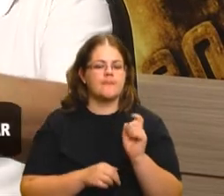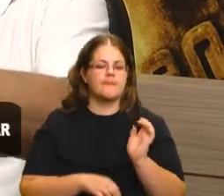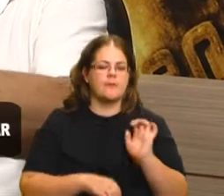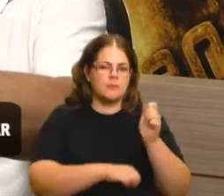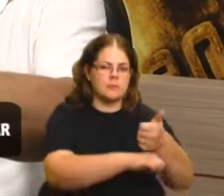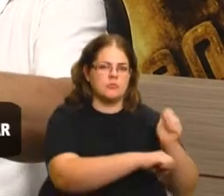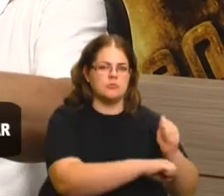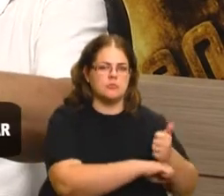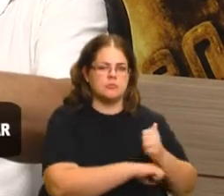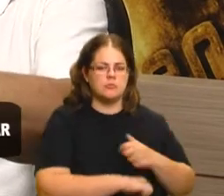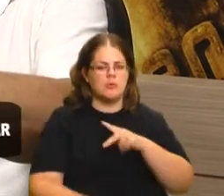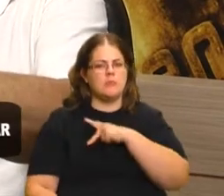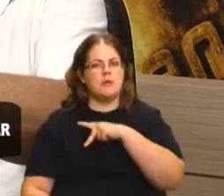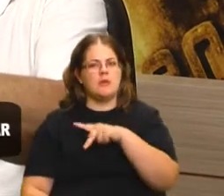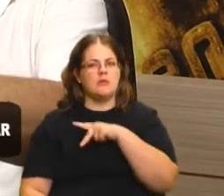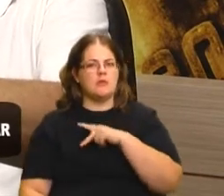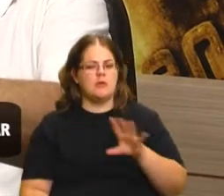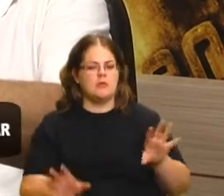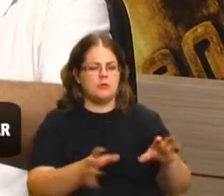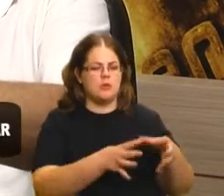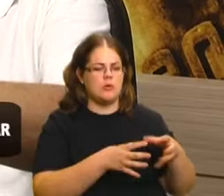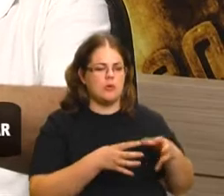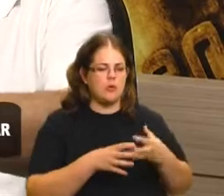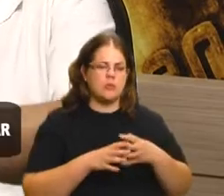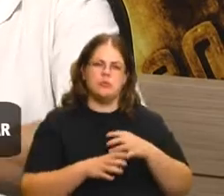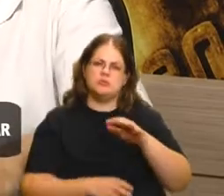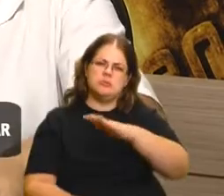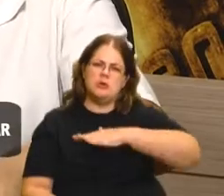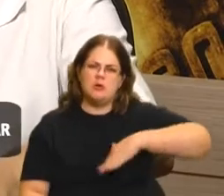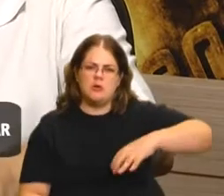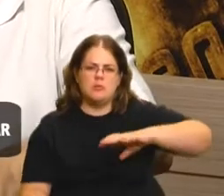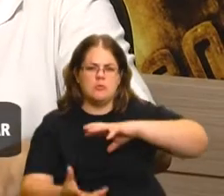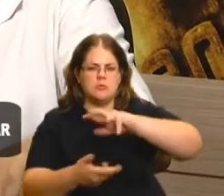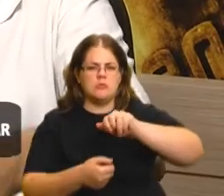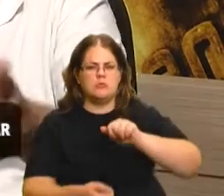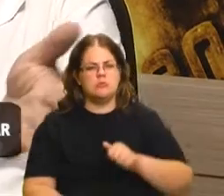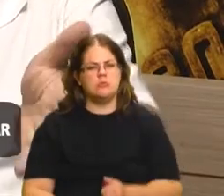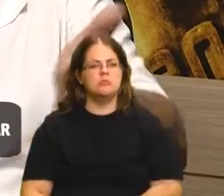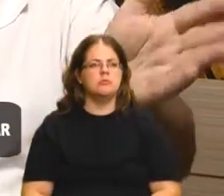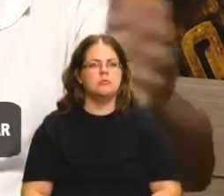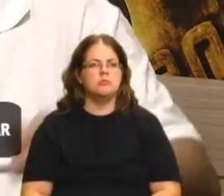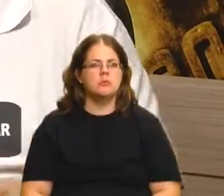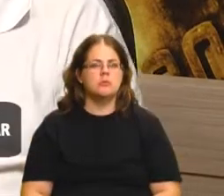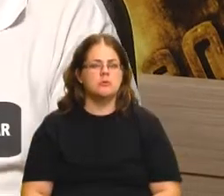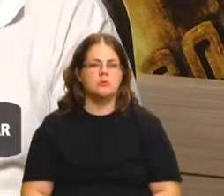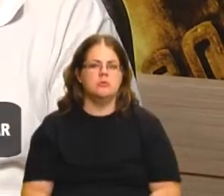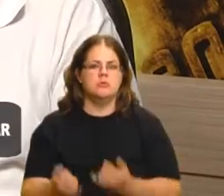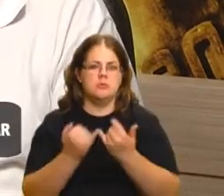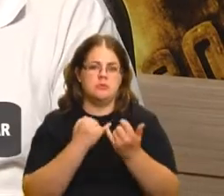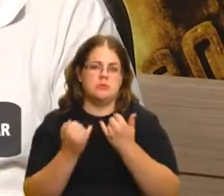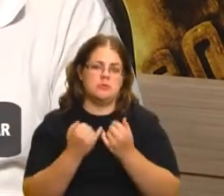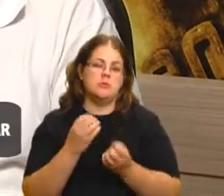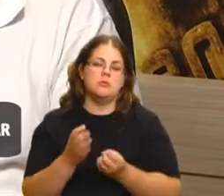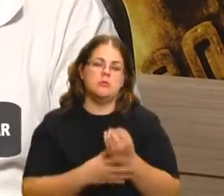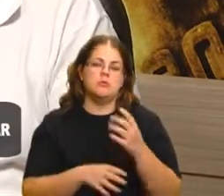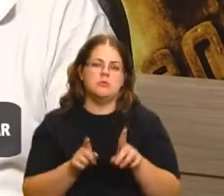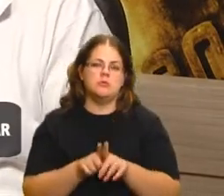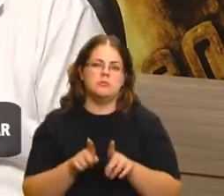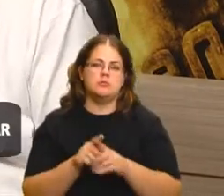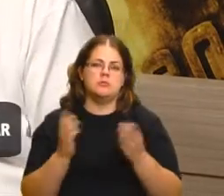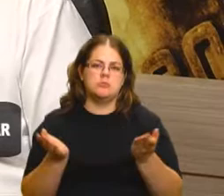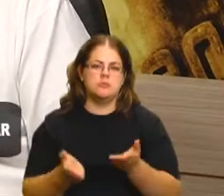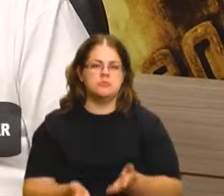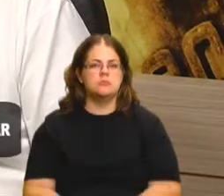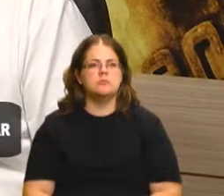guindados à presidência de determinadas corporações, às vezes multinacionais. Isso aconteceu com vários, né? O Golbery, por exemplo, era muito ligado ao Dow Chemical, né?